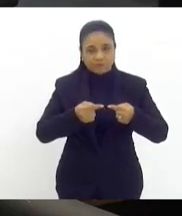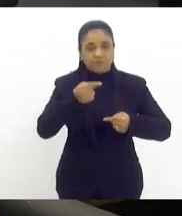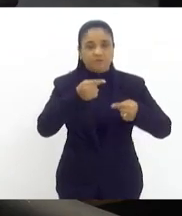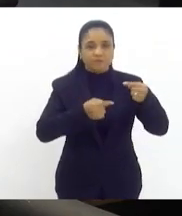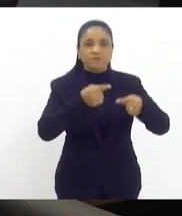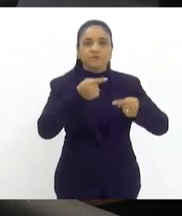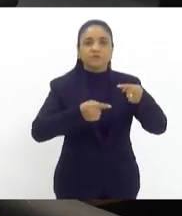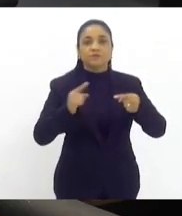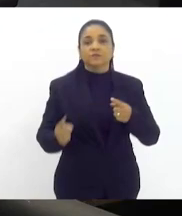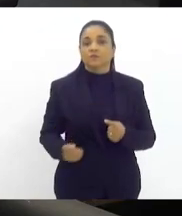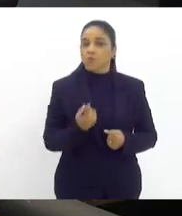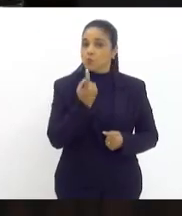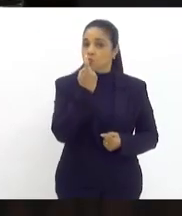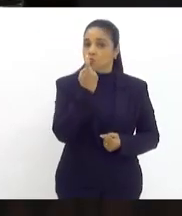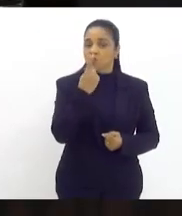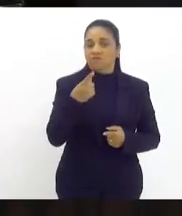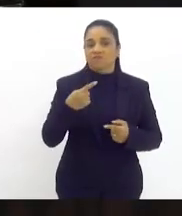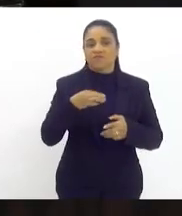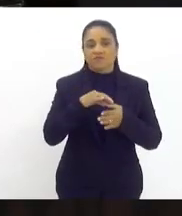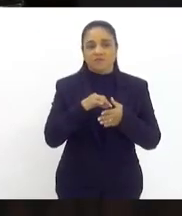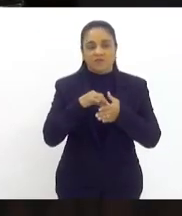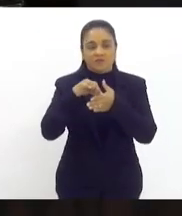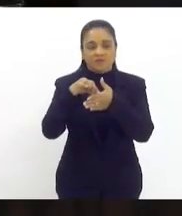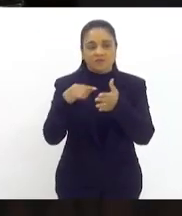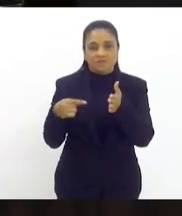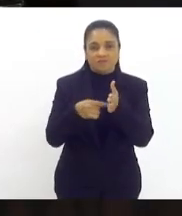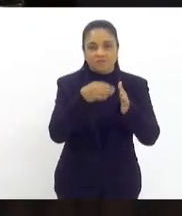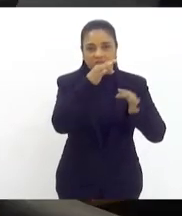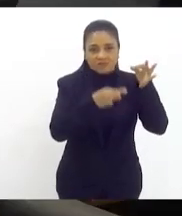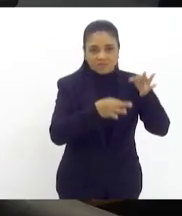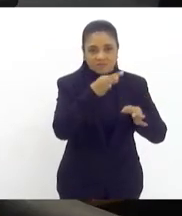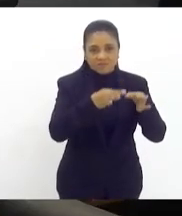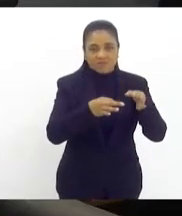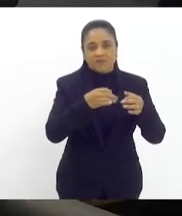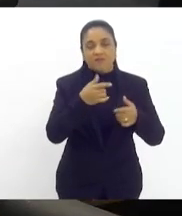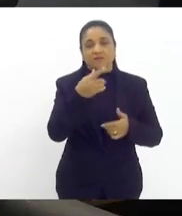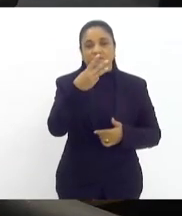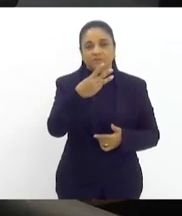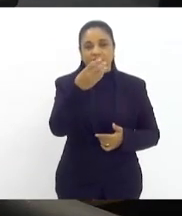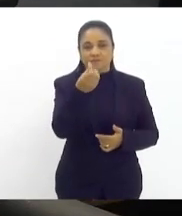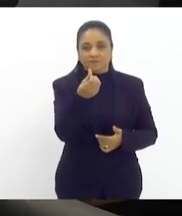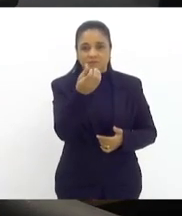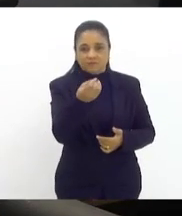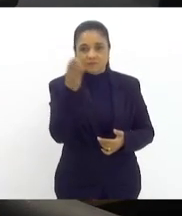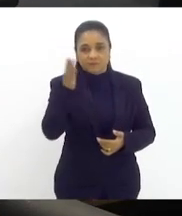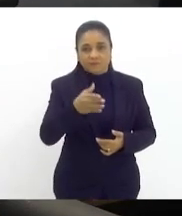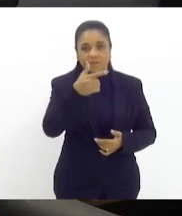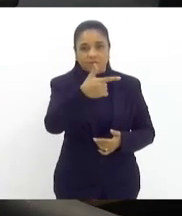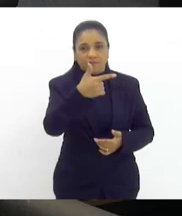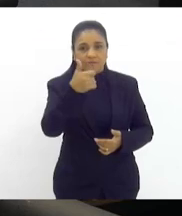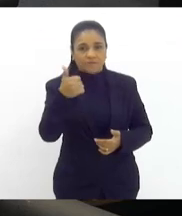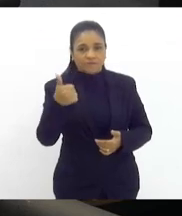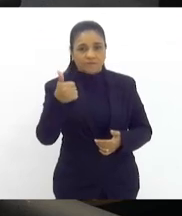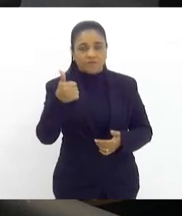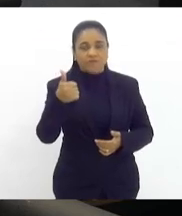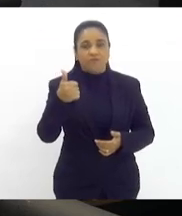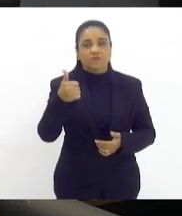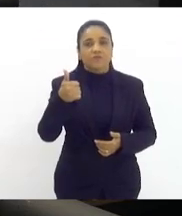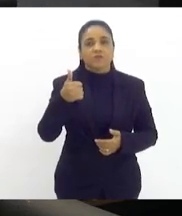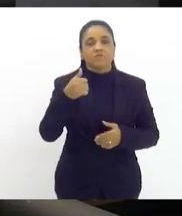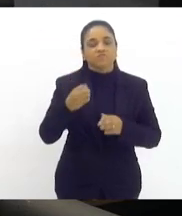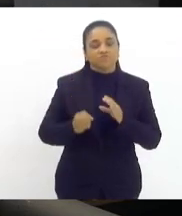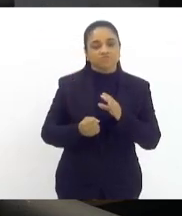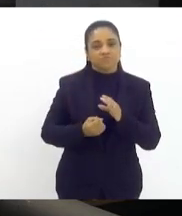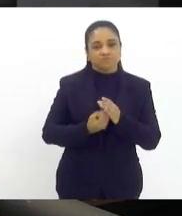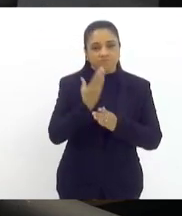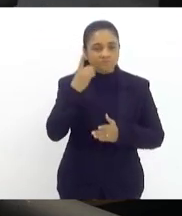única, indicação legislativa 360, barra 221, de autoria do deputado Marcelo Dino,